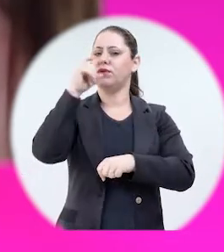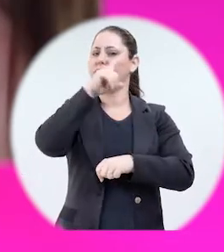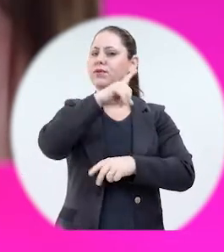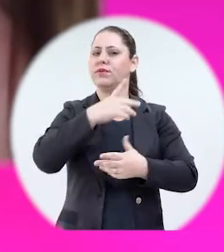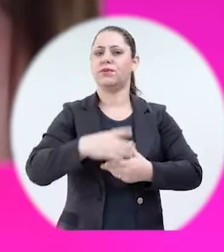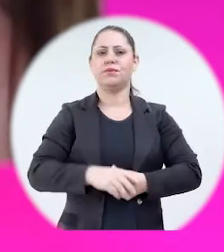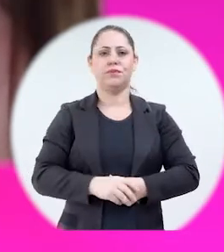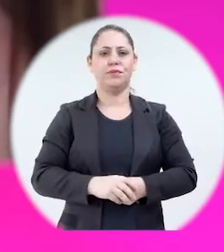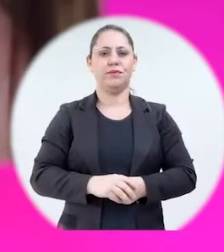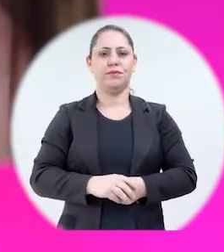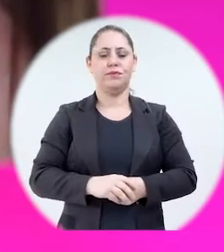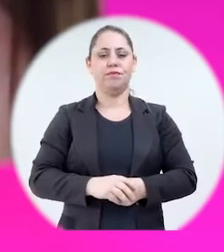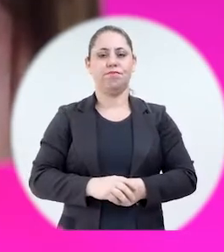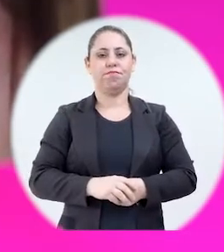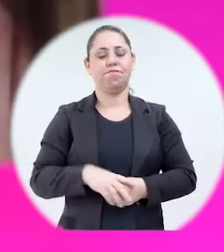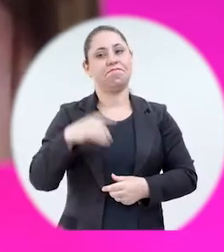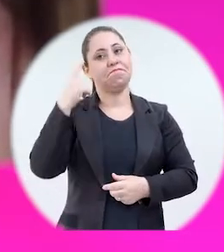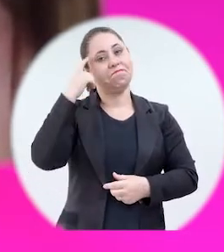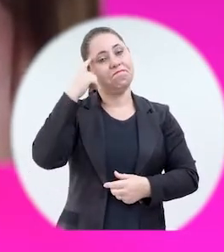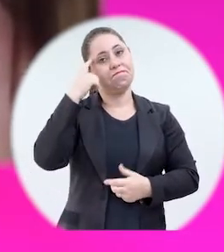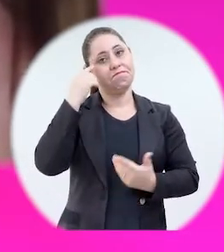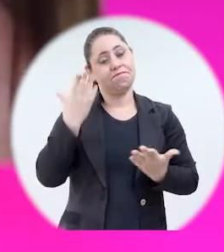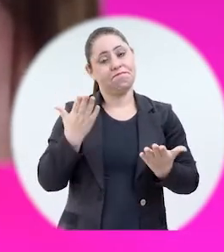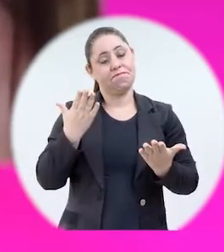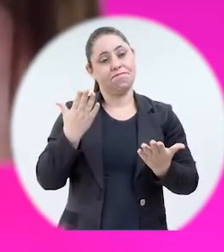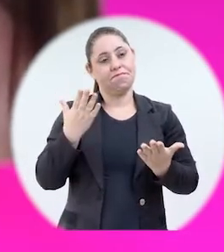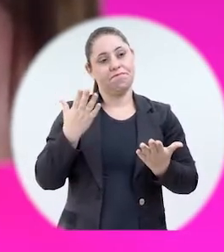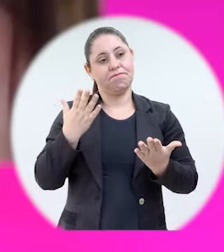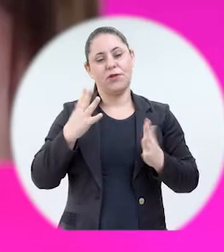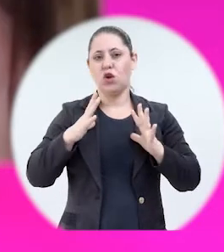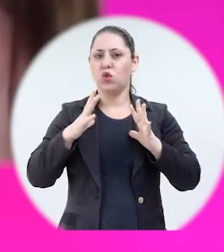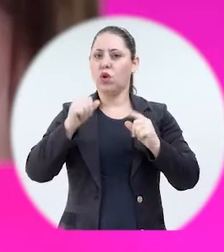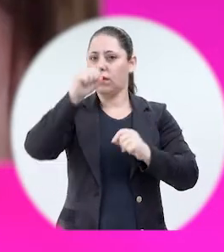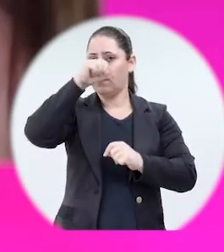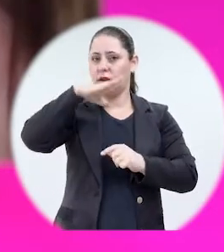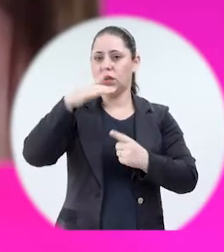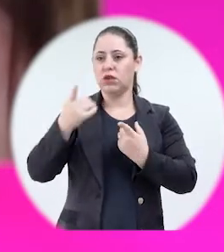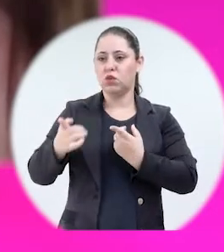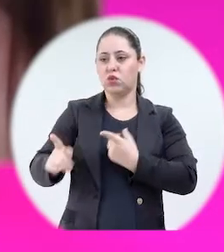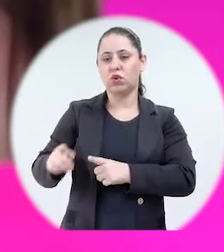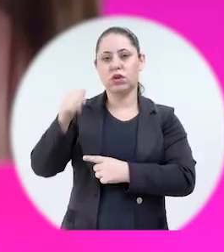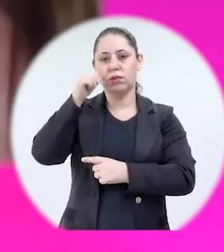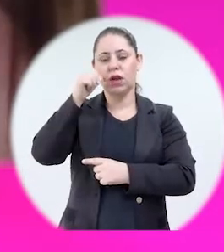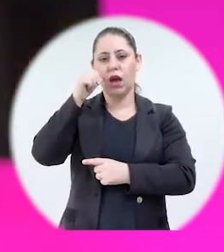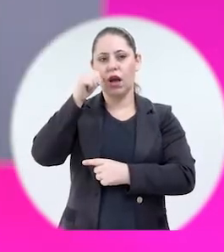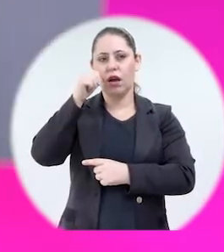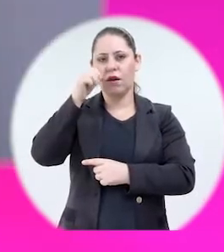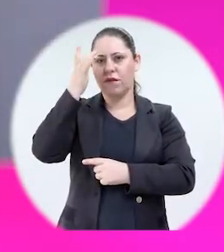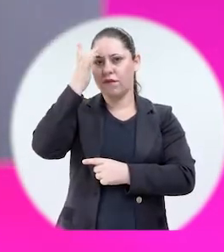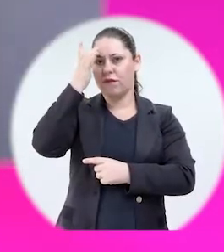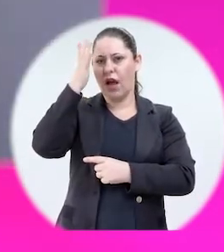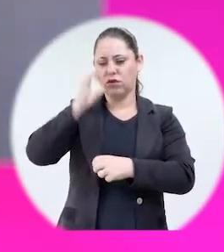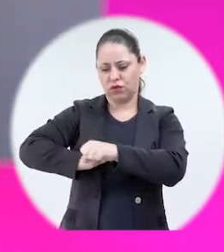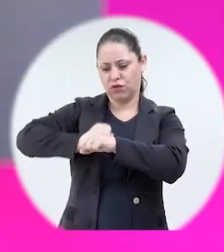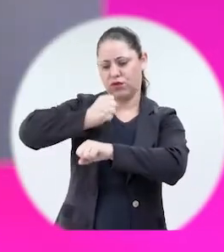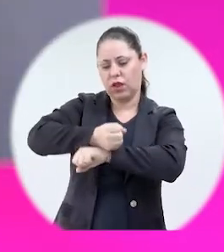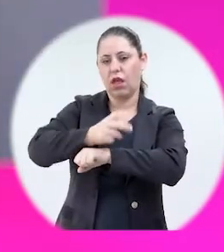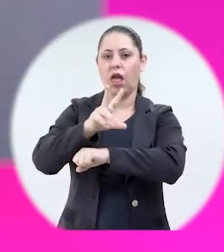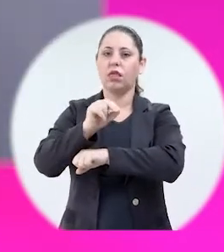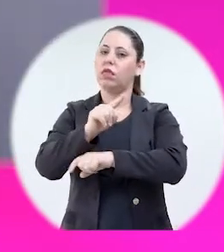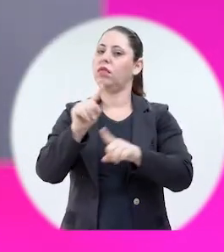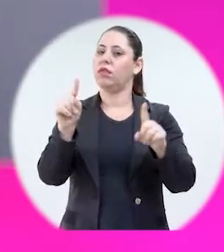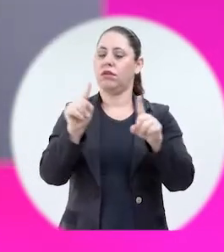complicado? Eu acho que toda violência contra a mulher ela não é tão fácil de ser